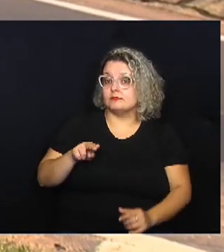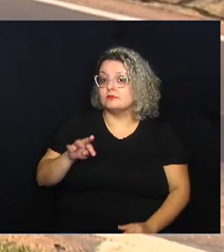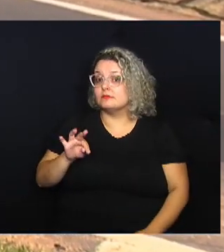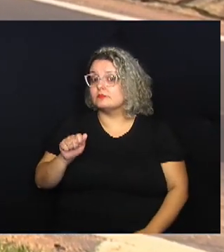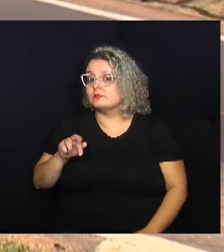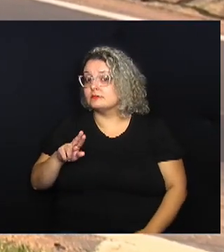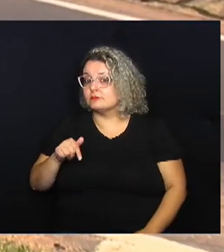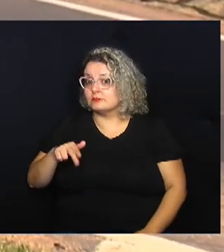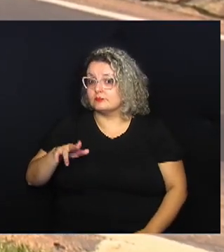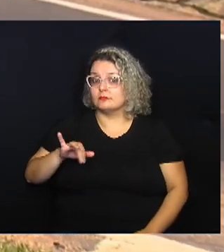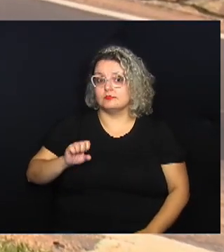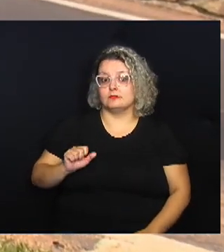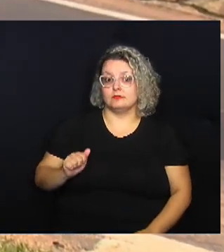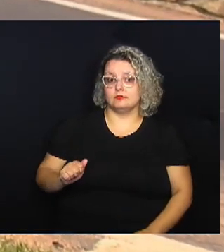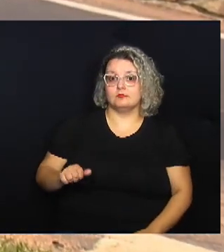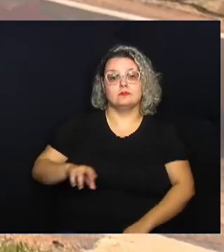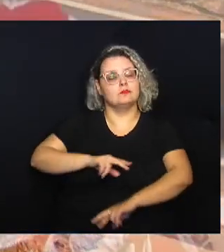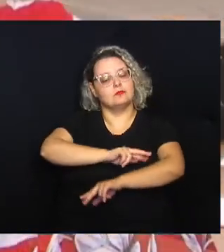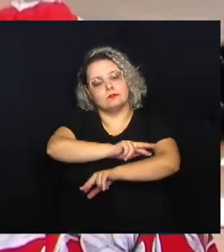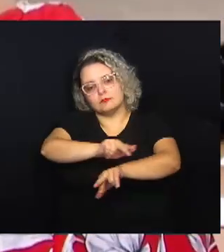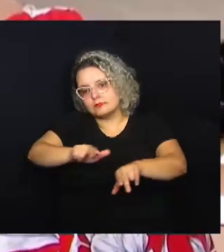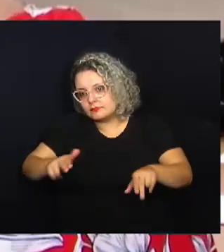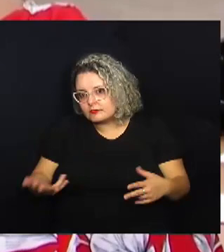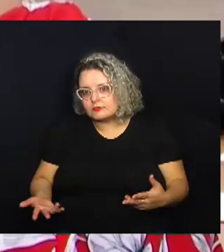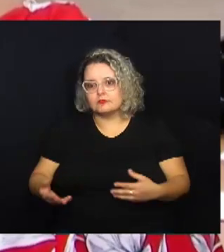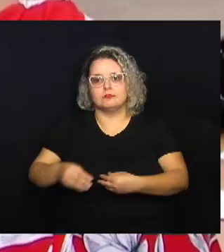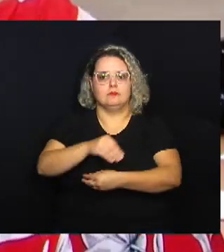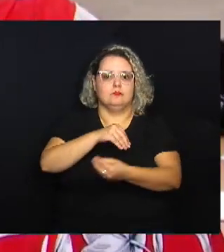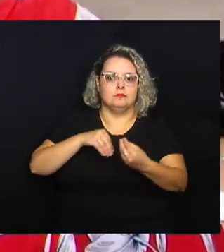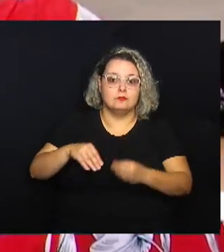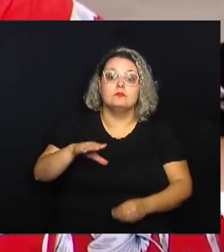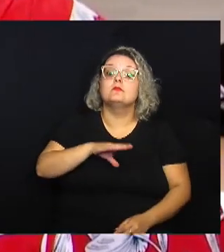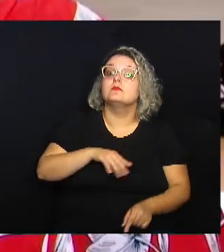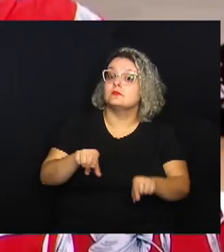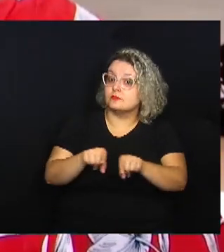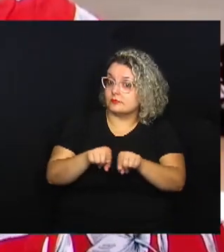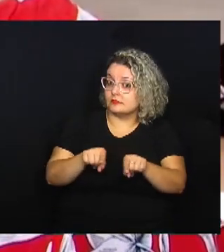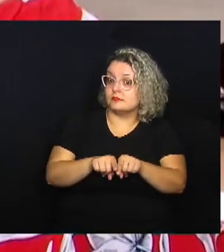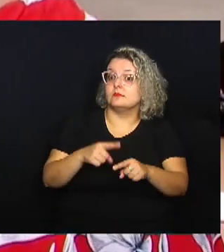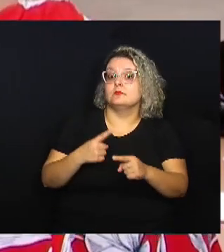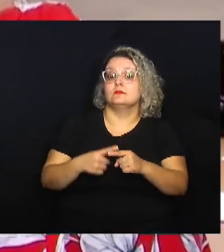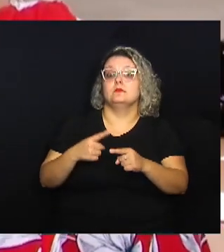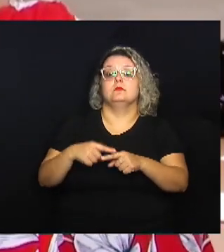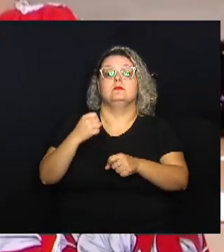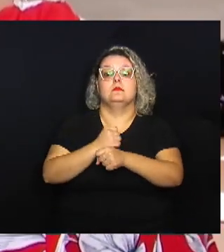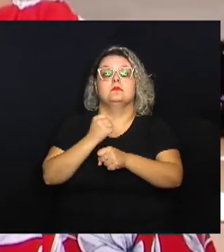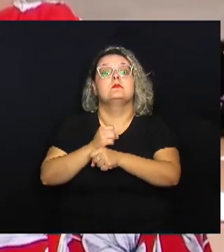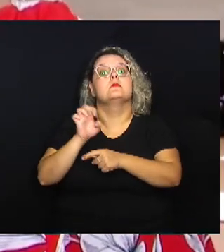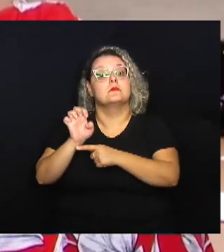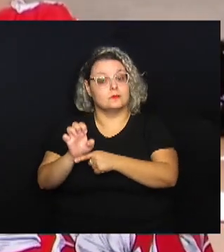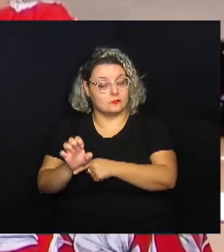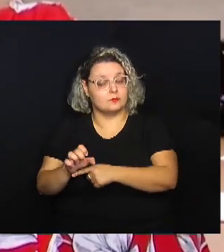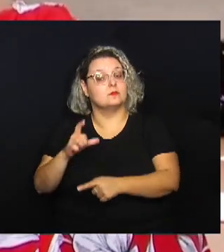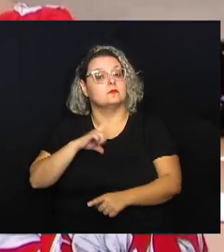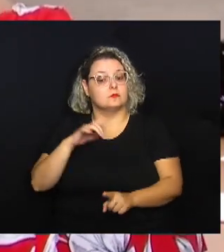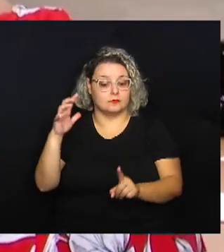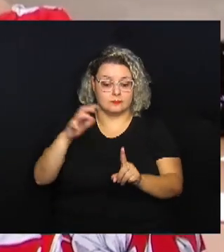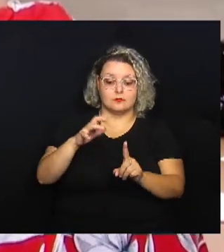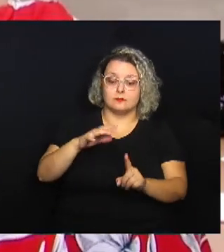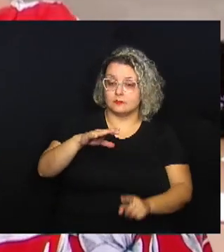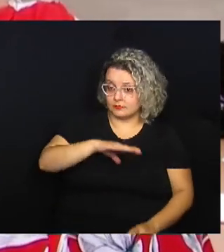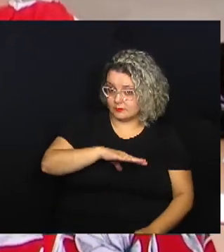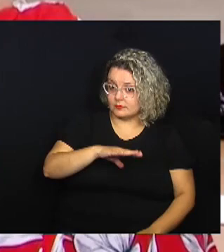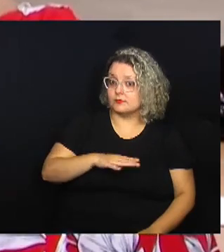teve várias autarquias envolvidas ali e municipais também porque é uma obra Estadual mas ela tem um impacto aqui no município